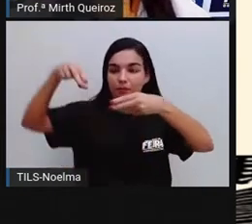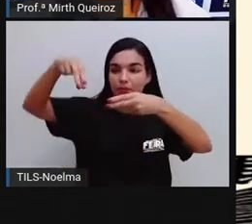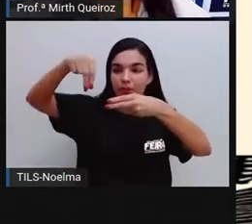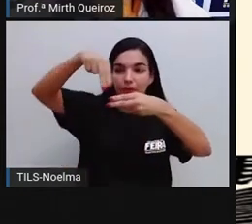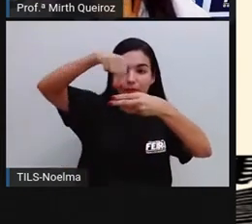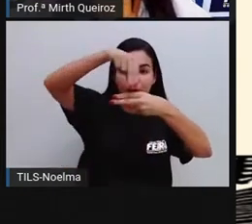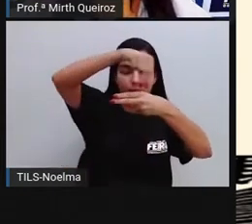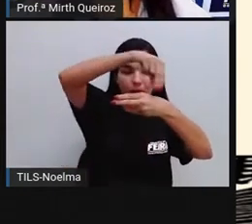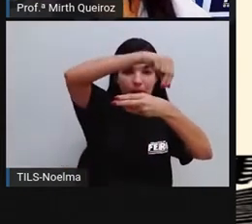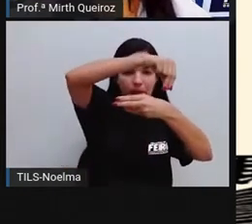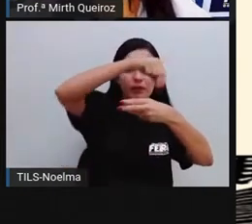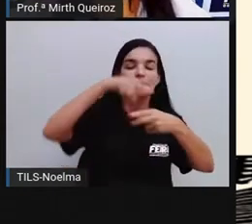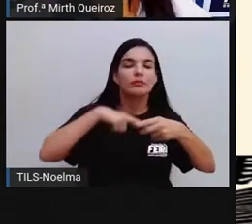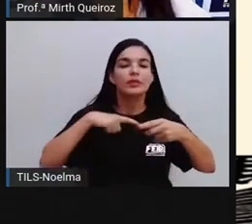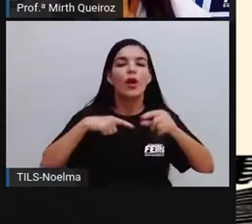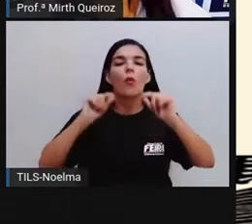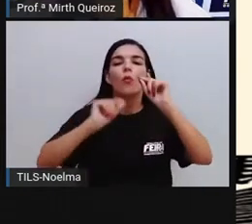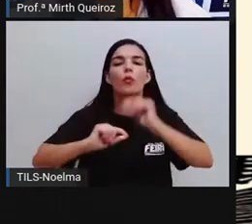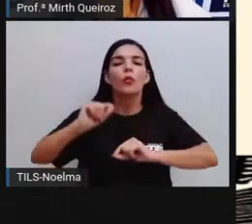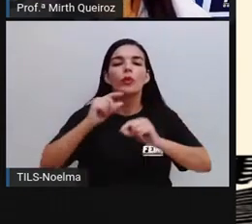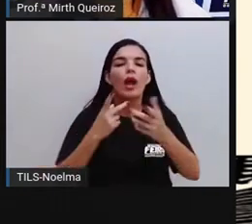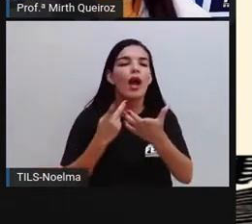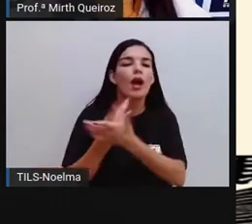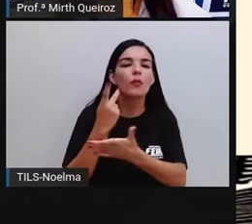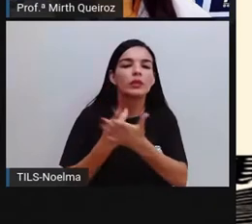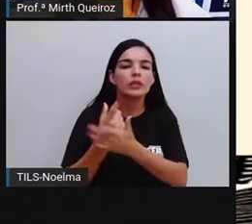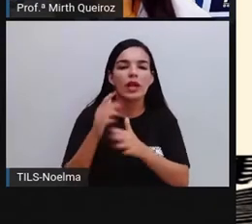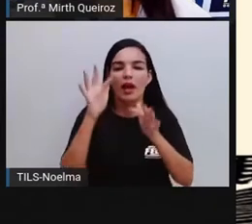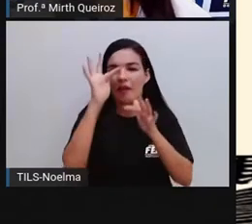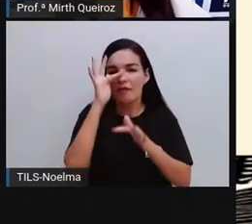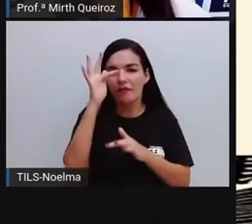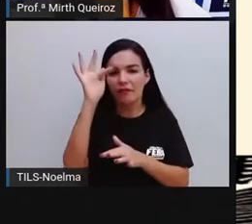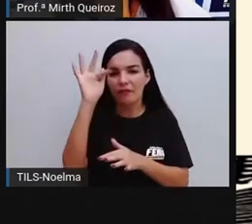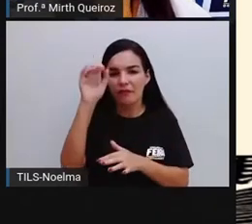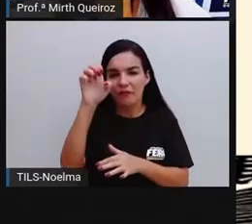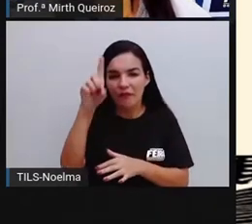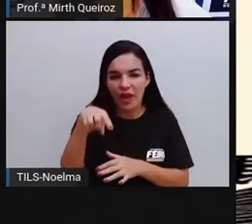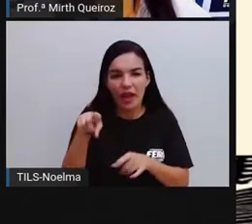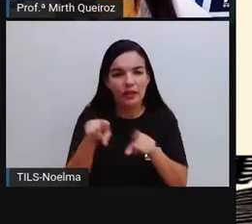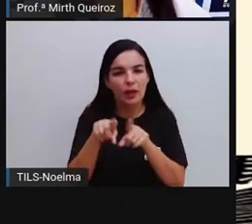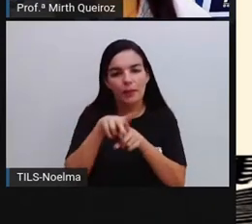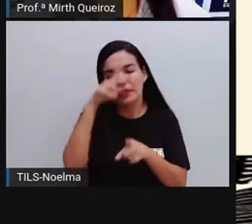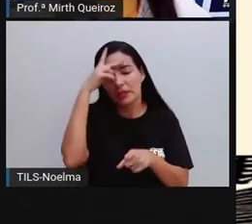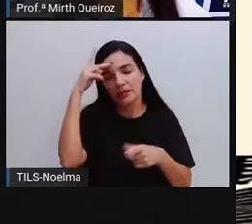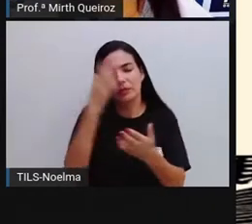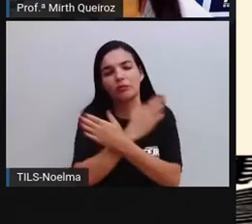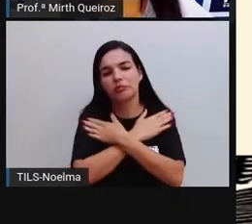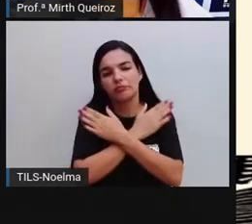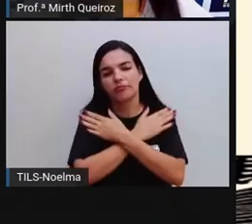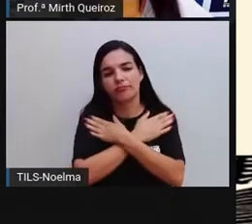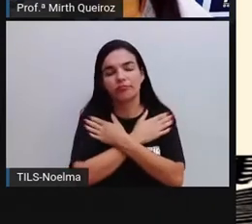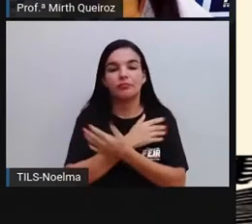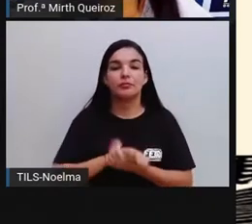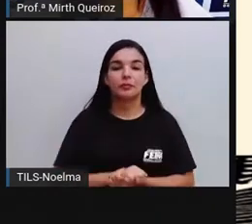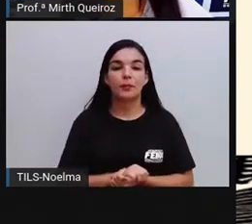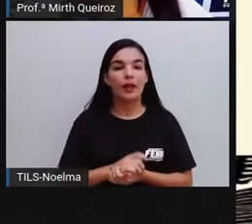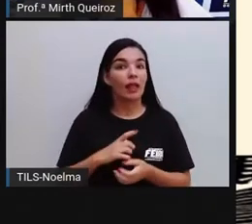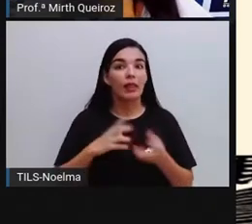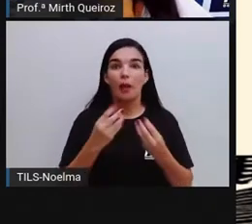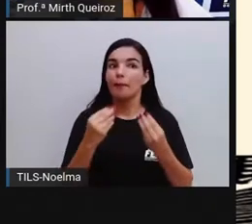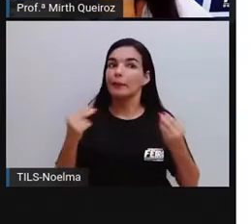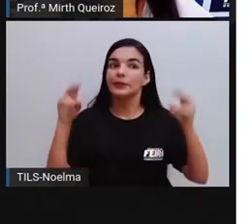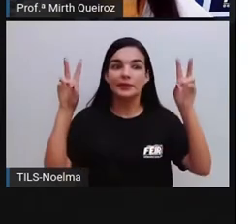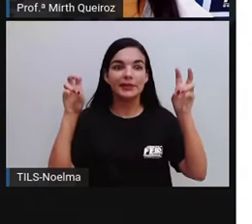do acontecido, de amor, luta, mistério, de fé e do desassistido. Então, nós temos vários temas aí que são utilizados